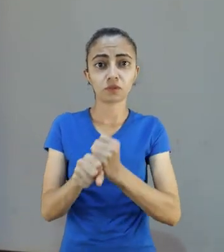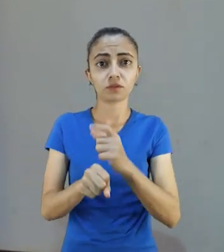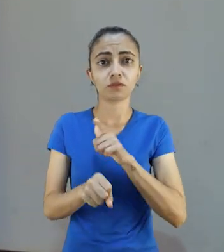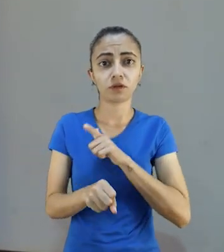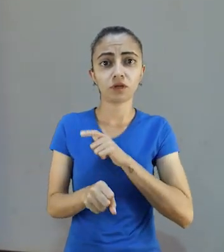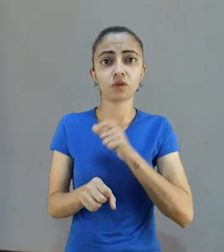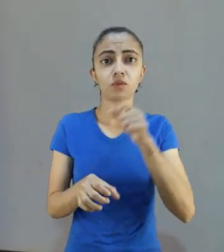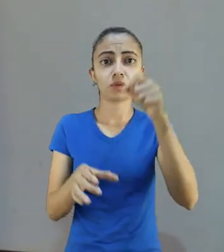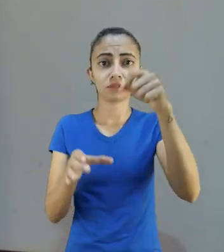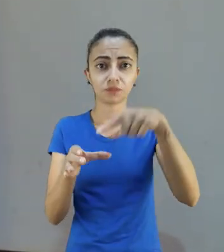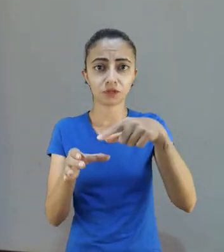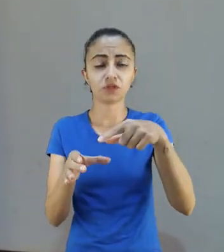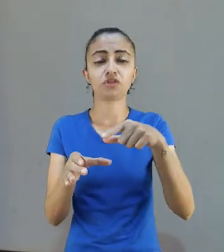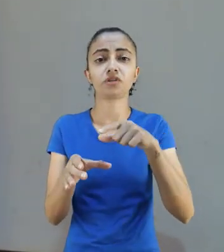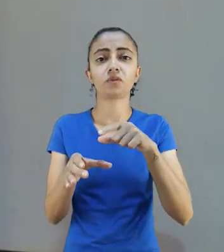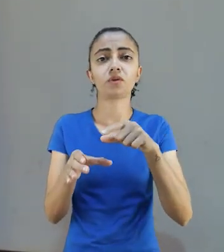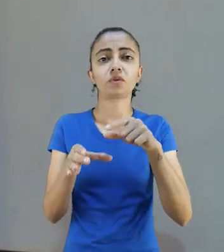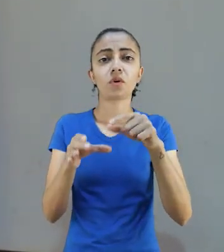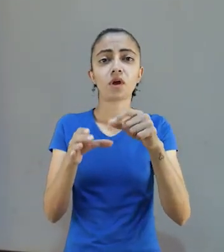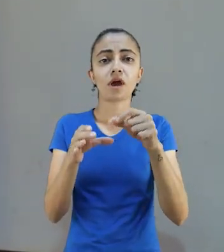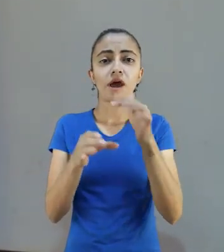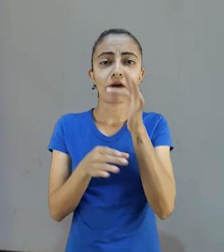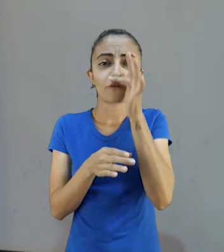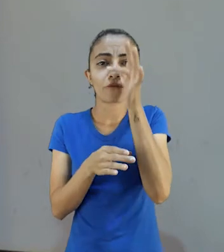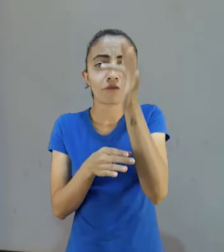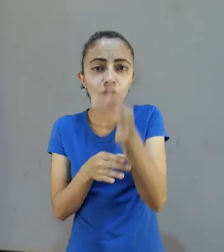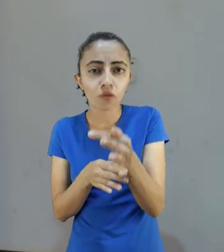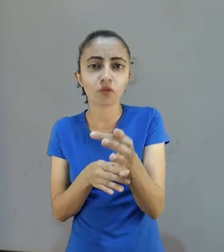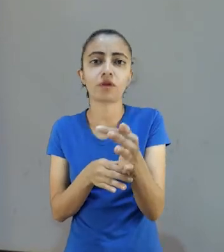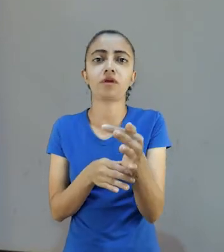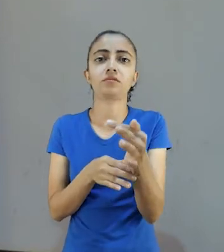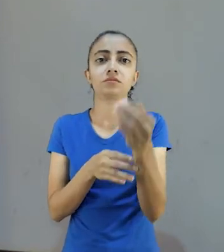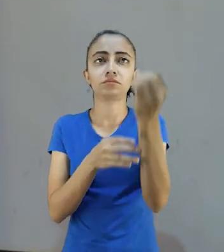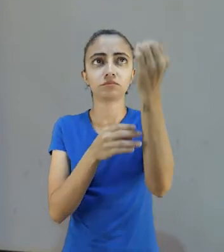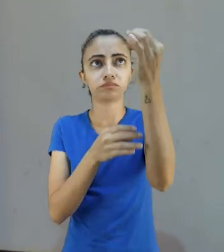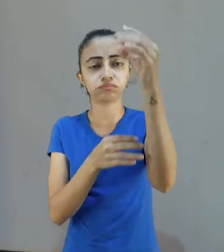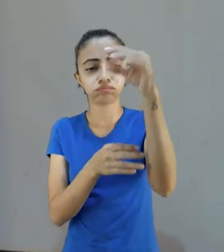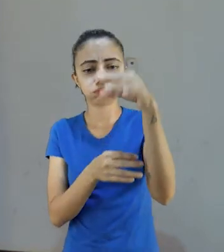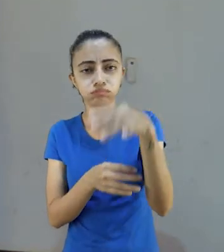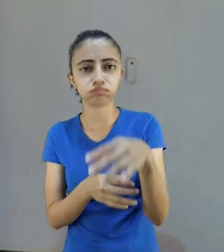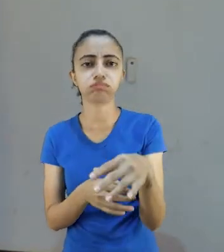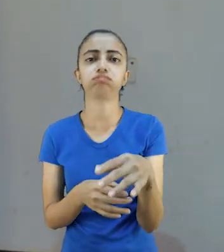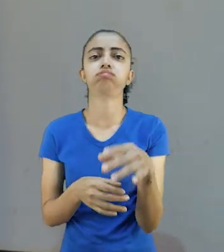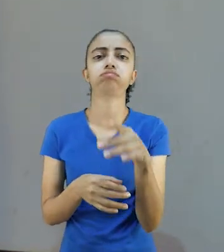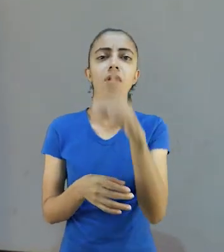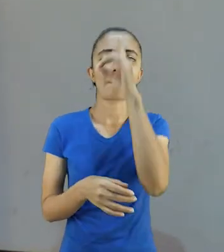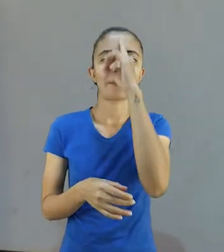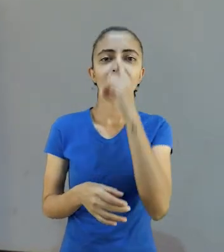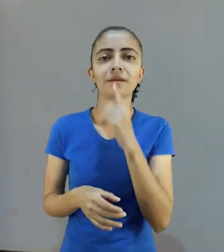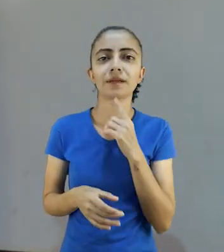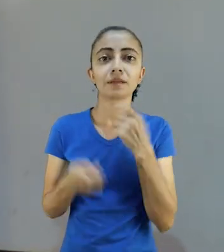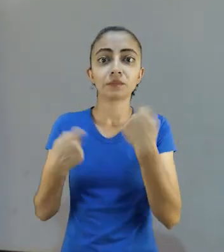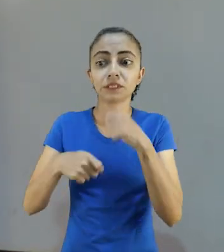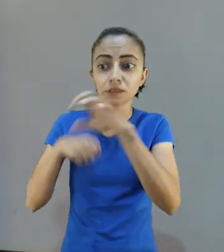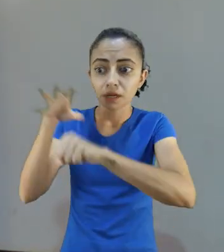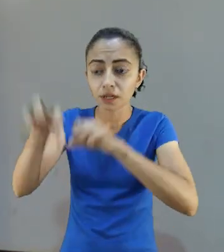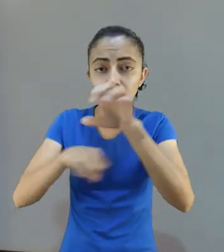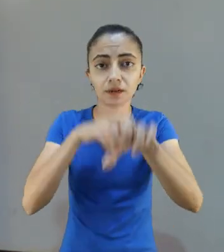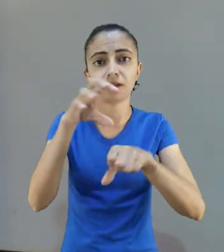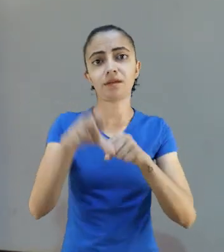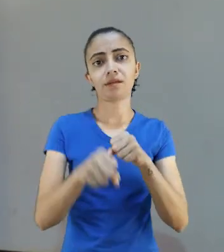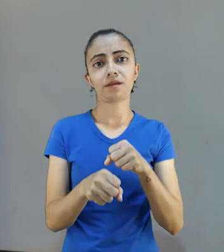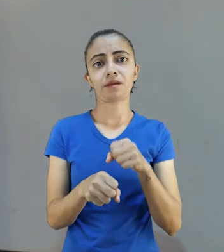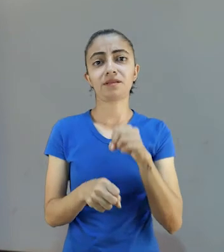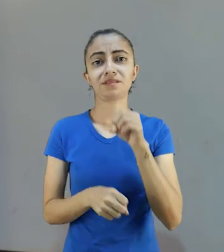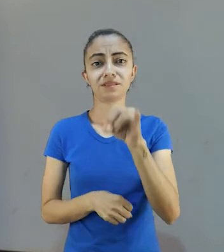estragar todinha, ela cai. Então tem que ser antes da chuva, porque senão já era. Aí só o ano que